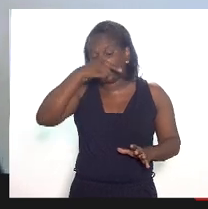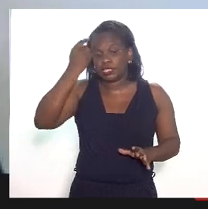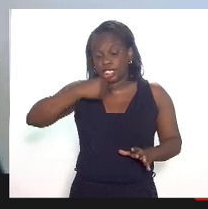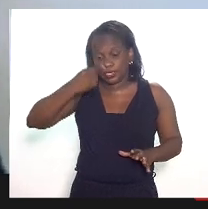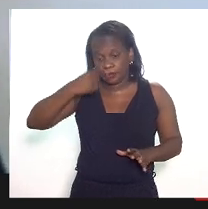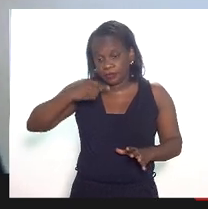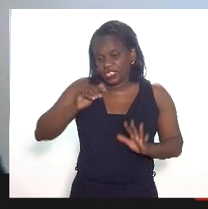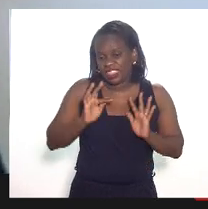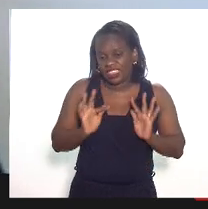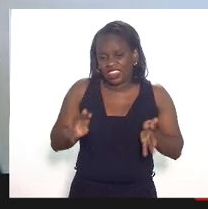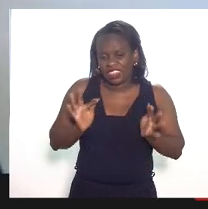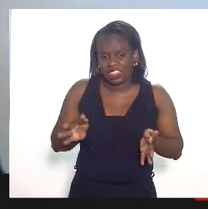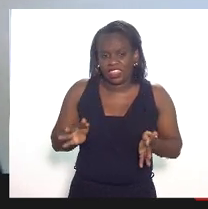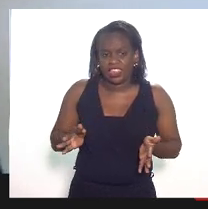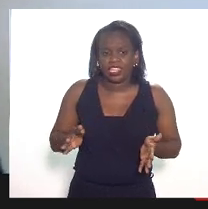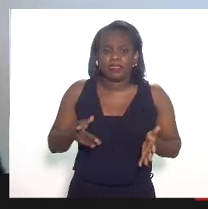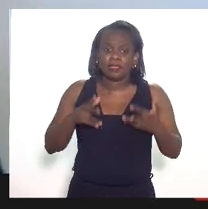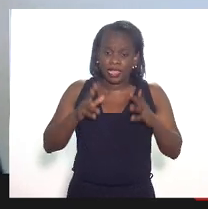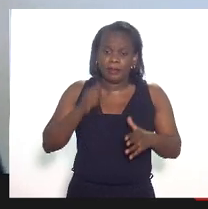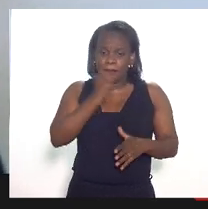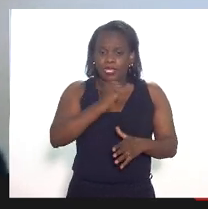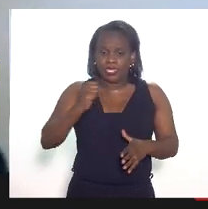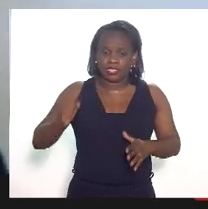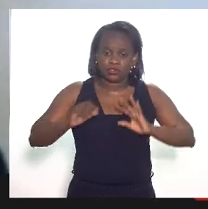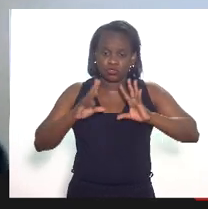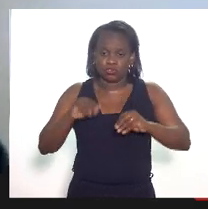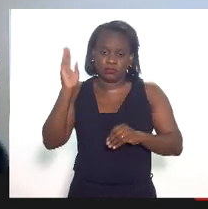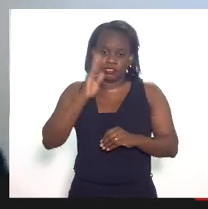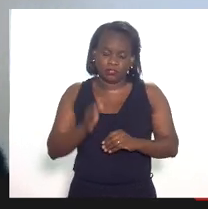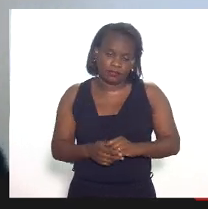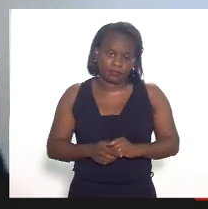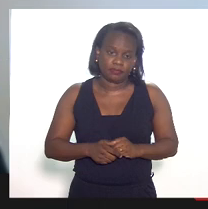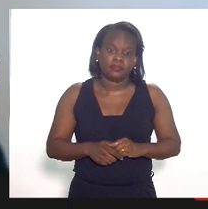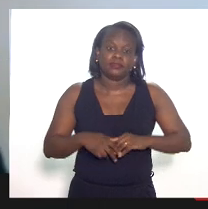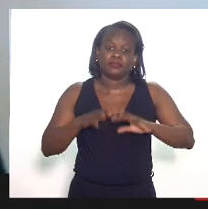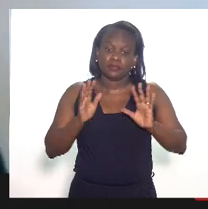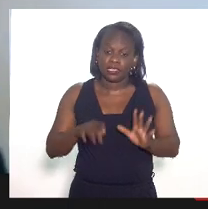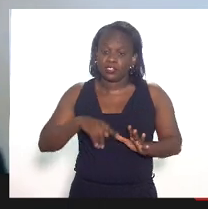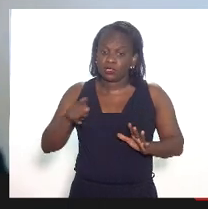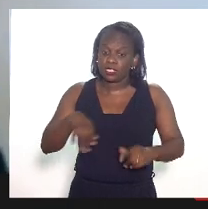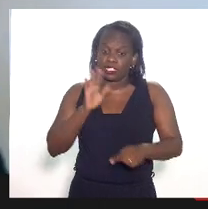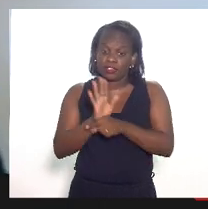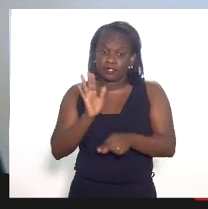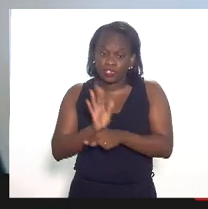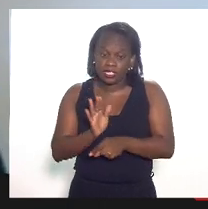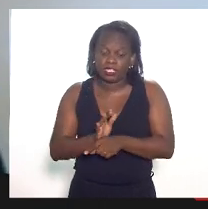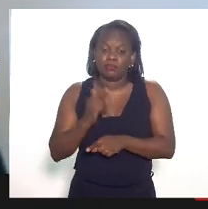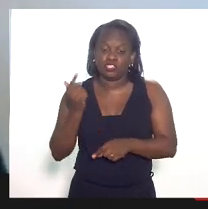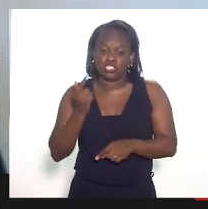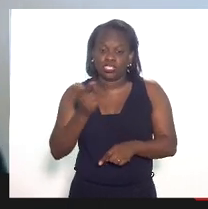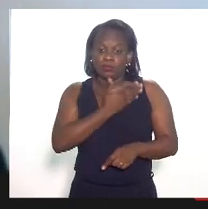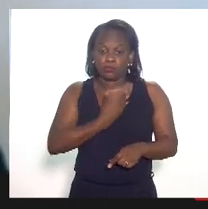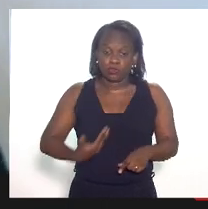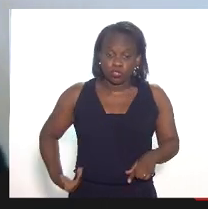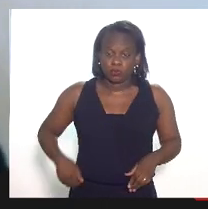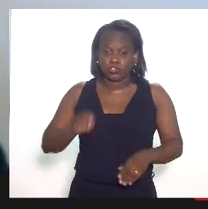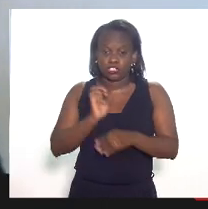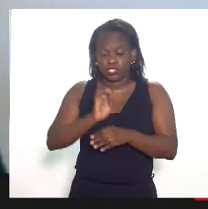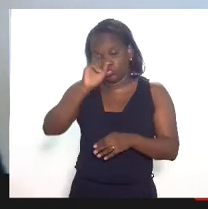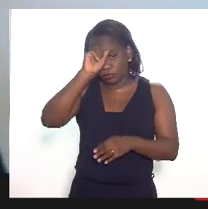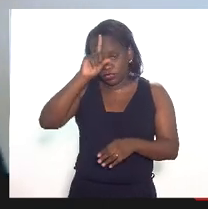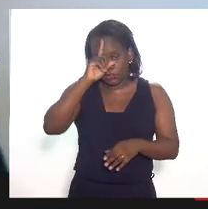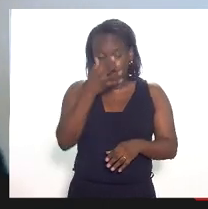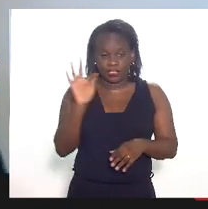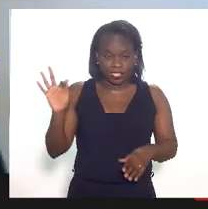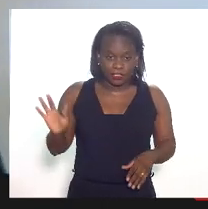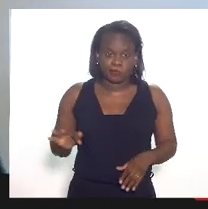gripezinha está praticando genocídio em nosso país. Nós defendemos a gestão pública e estatal dos hospitais